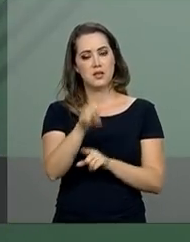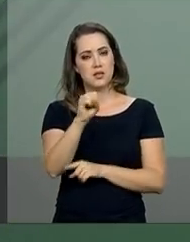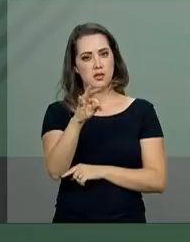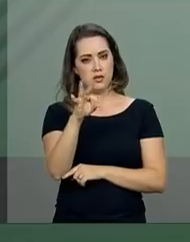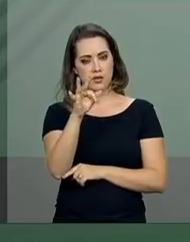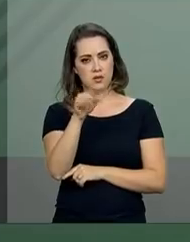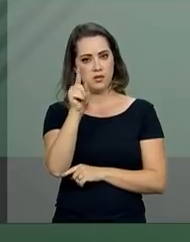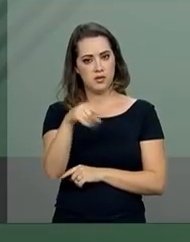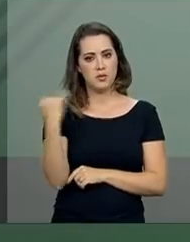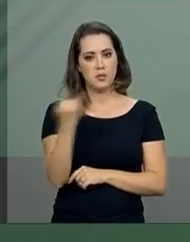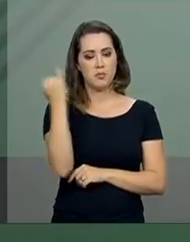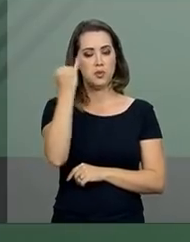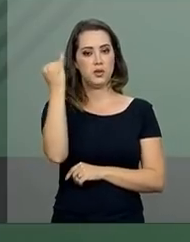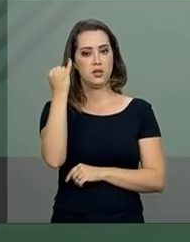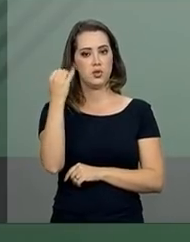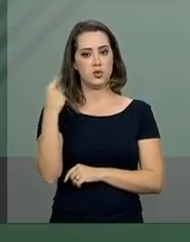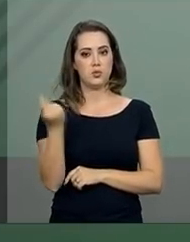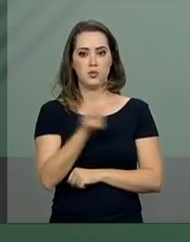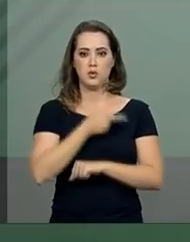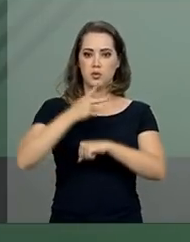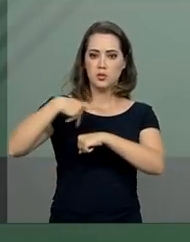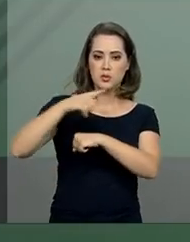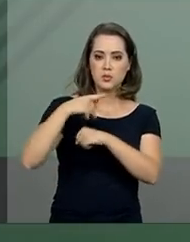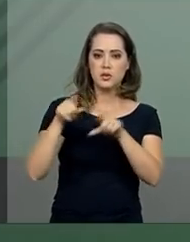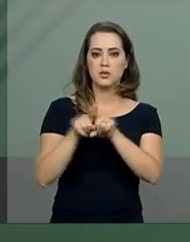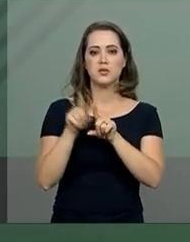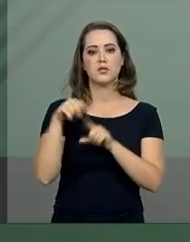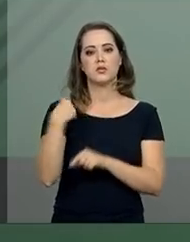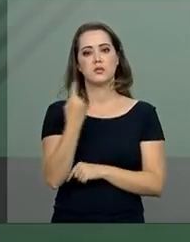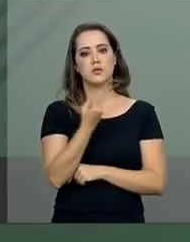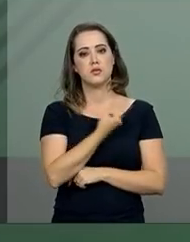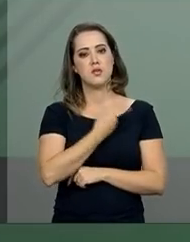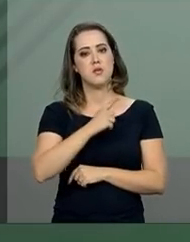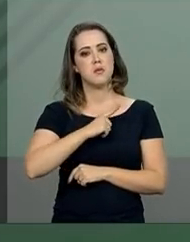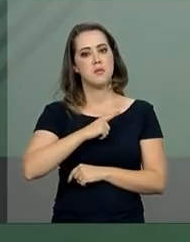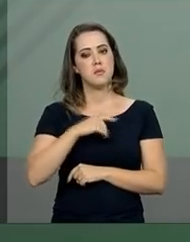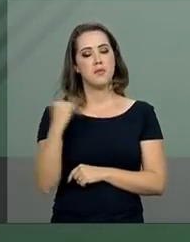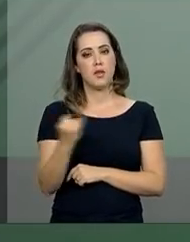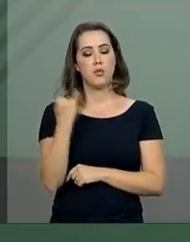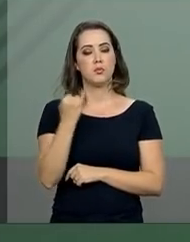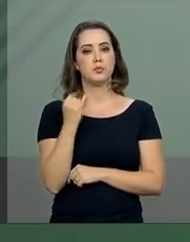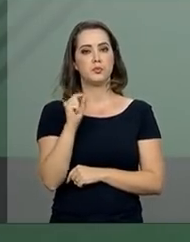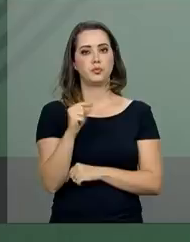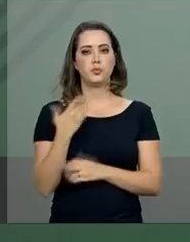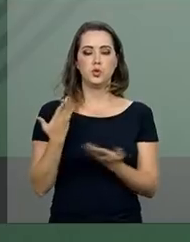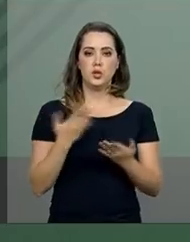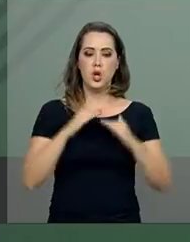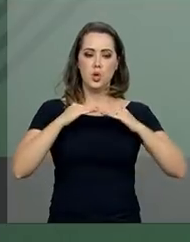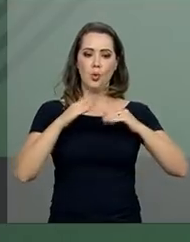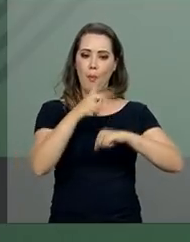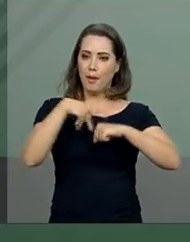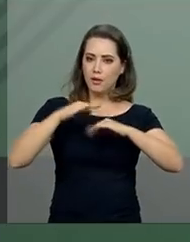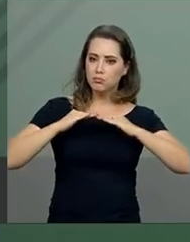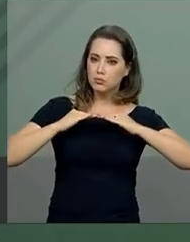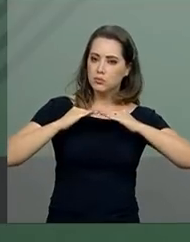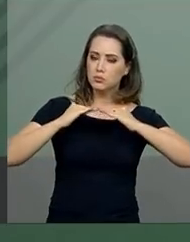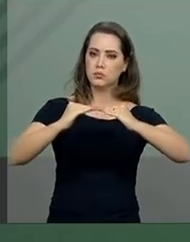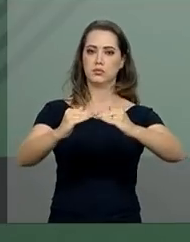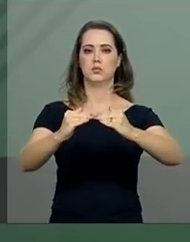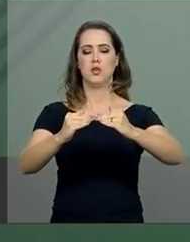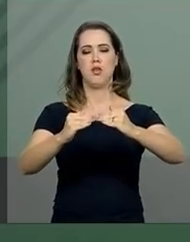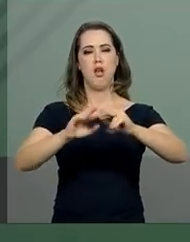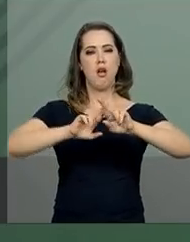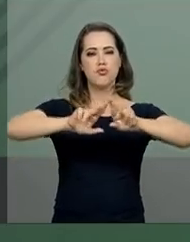que é extremamente relevante que é nós temos claro que numa democracia a